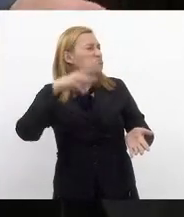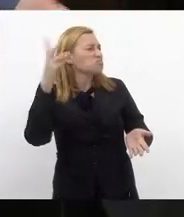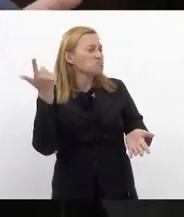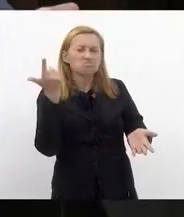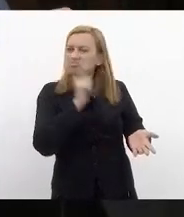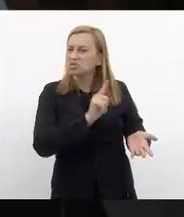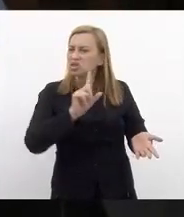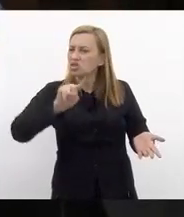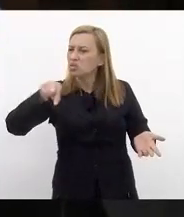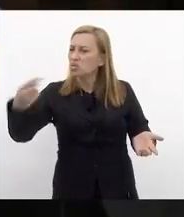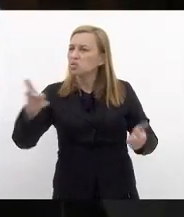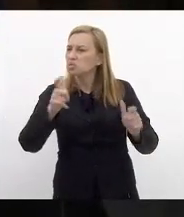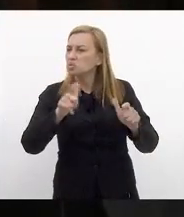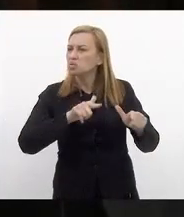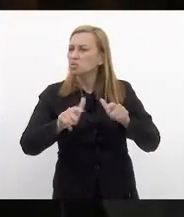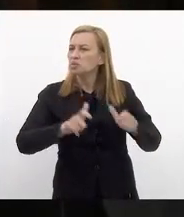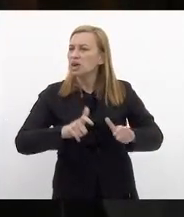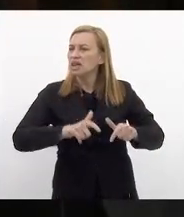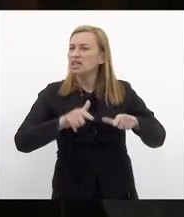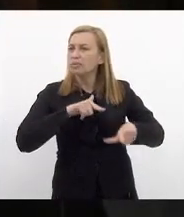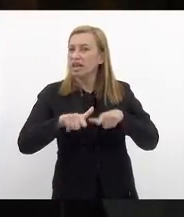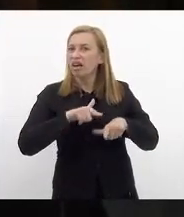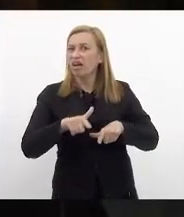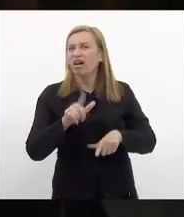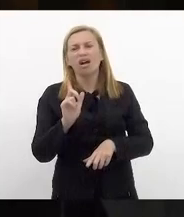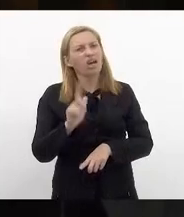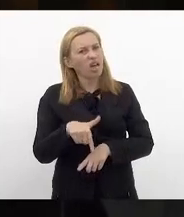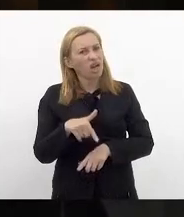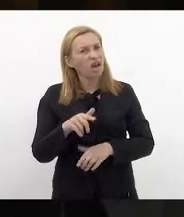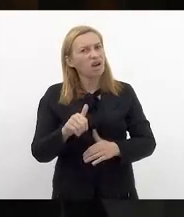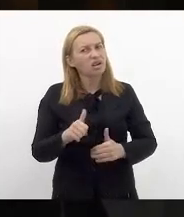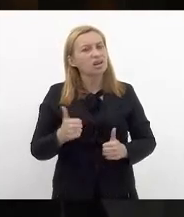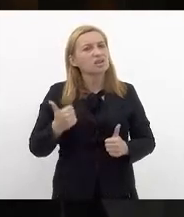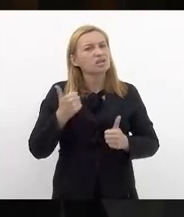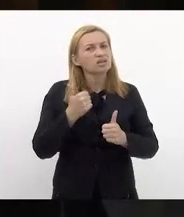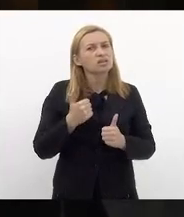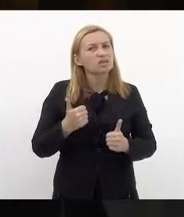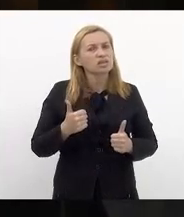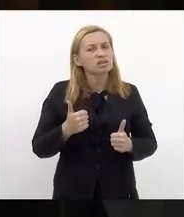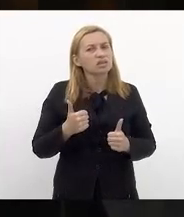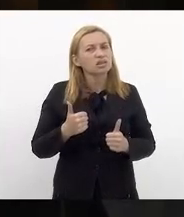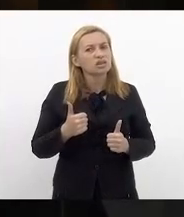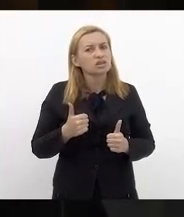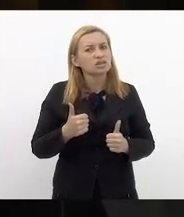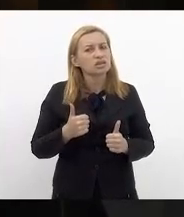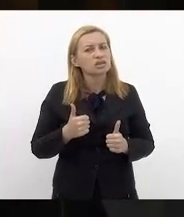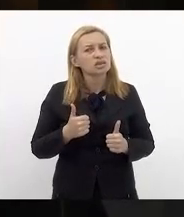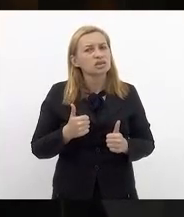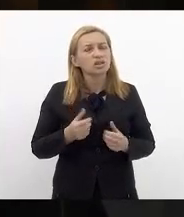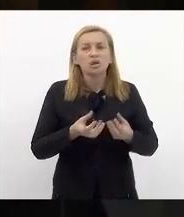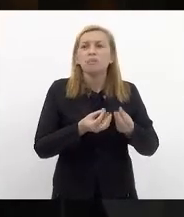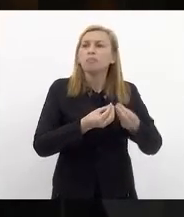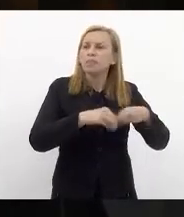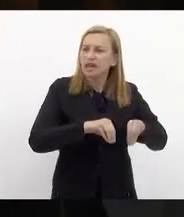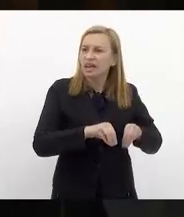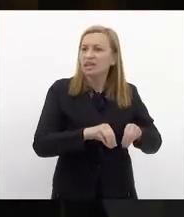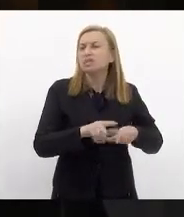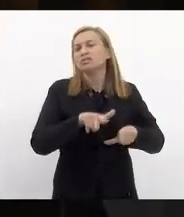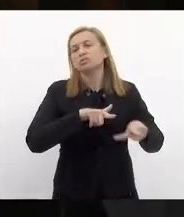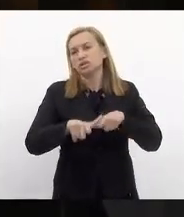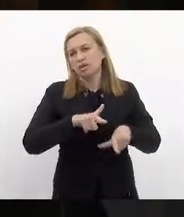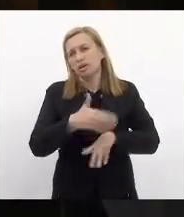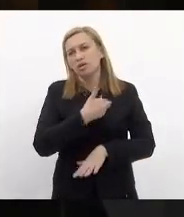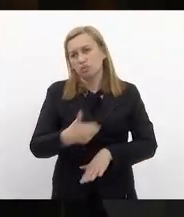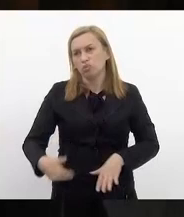lugar? Isso é assumir a agenda de precarização dos serviços